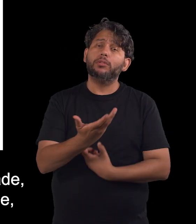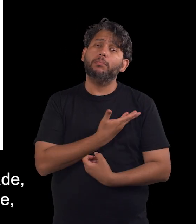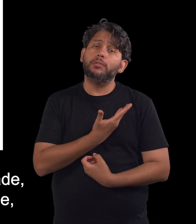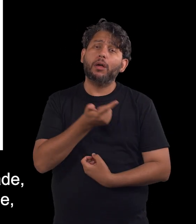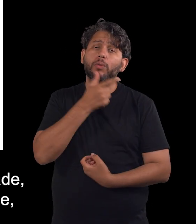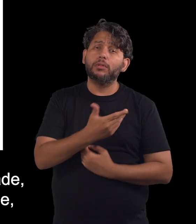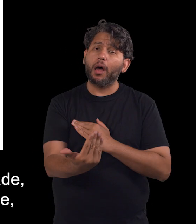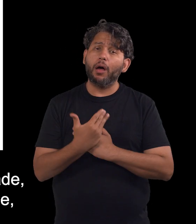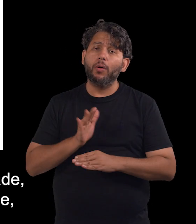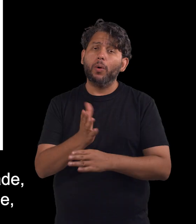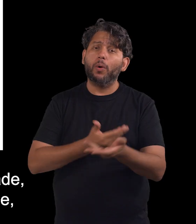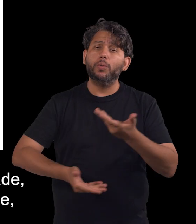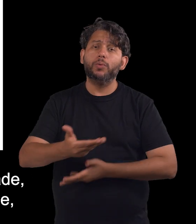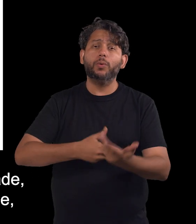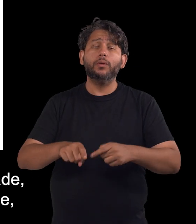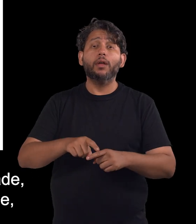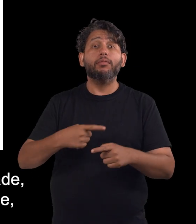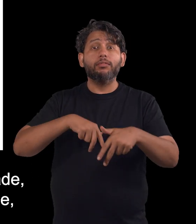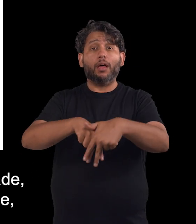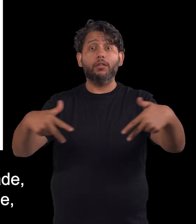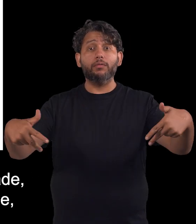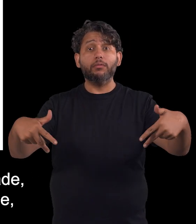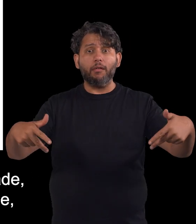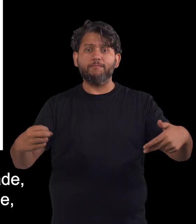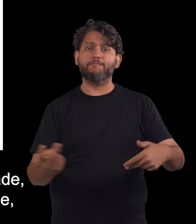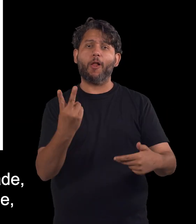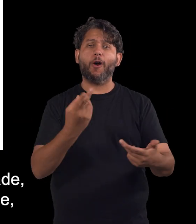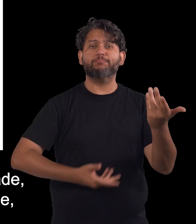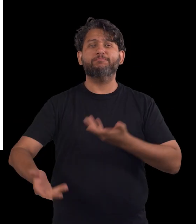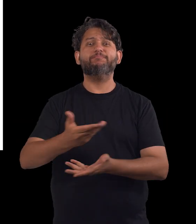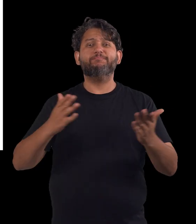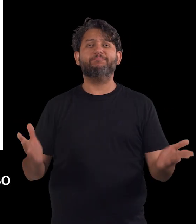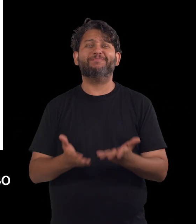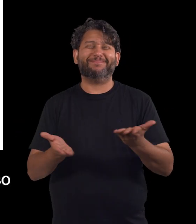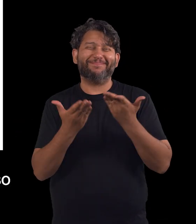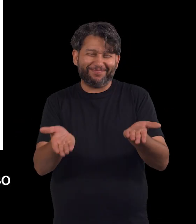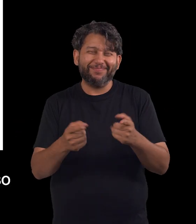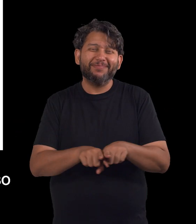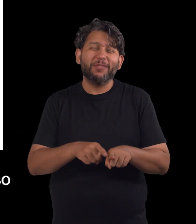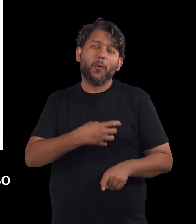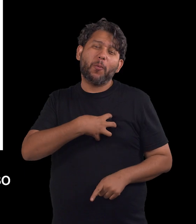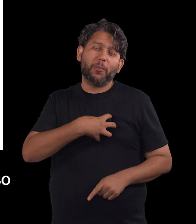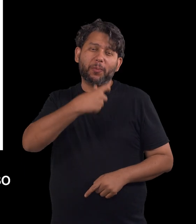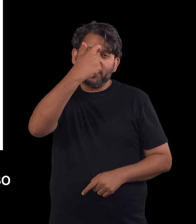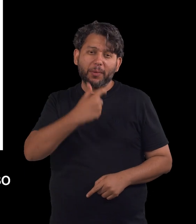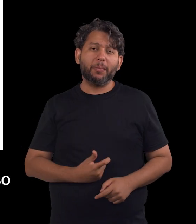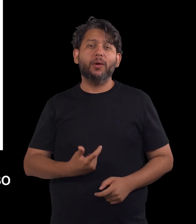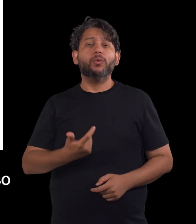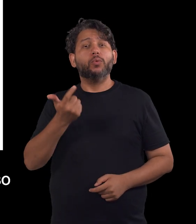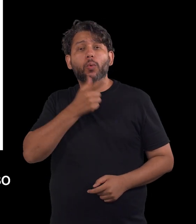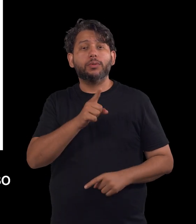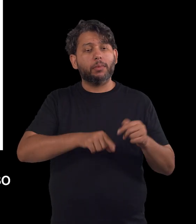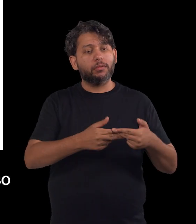empatia, amizade, cooperação e valorização da diversidade, além de comportamentos ligados ao